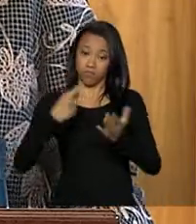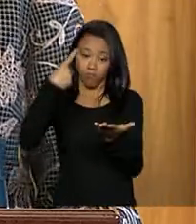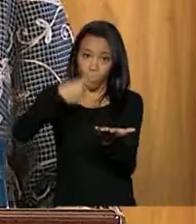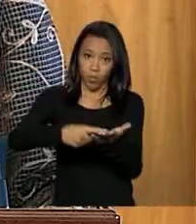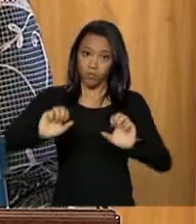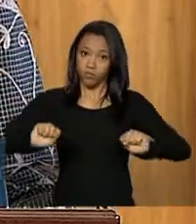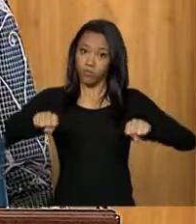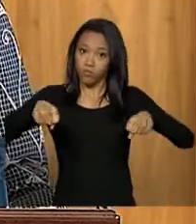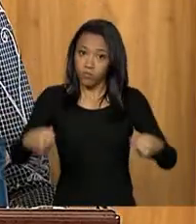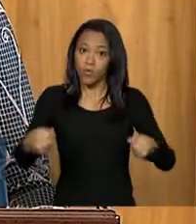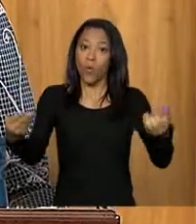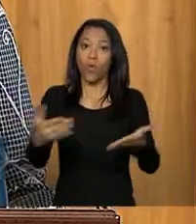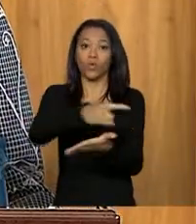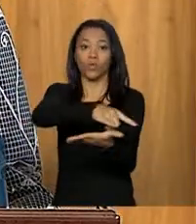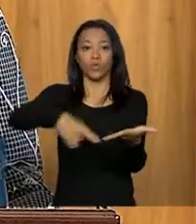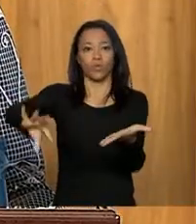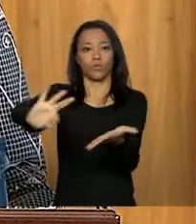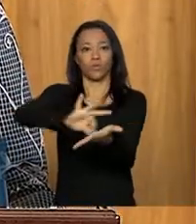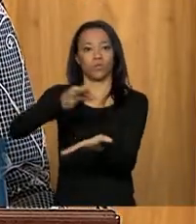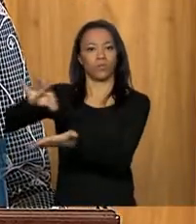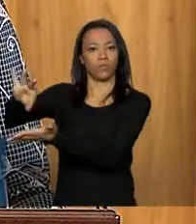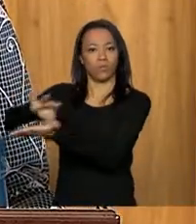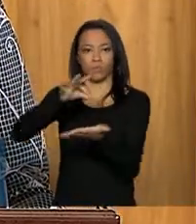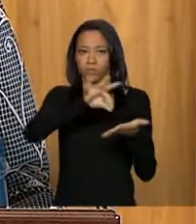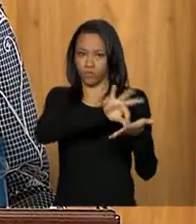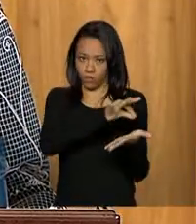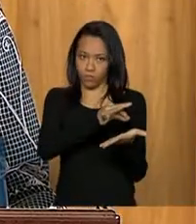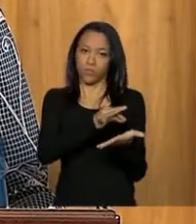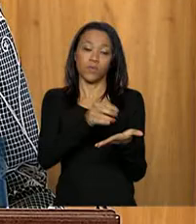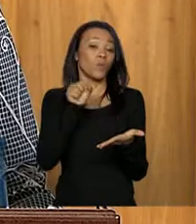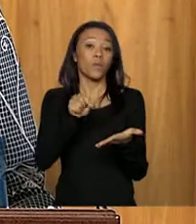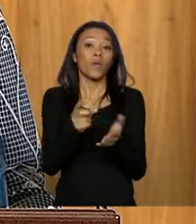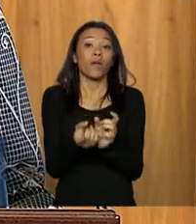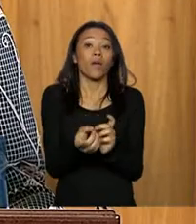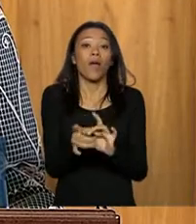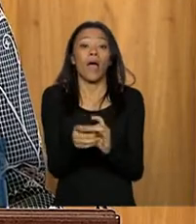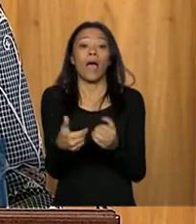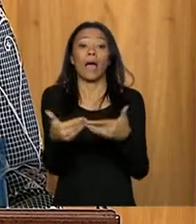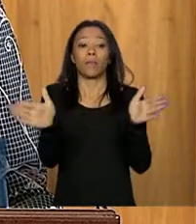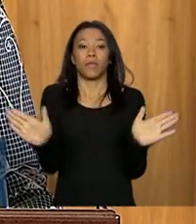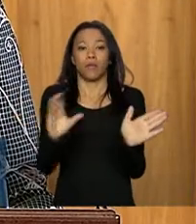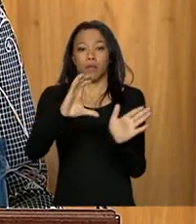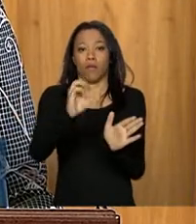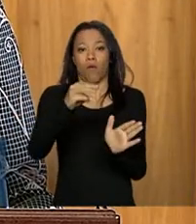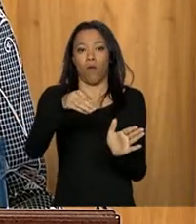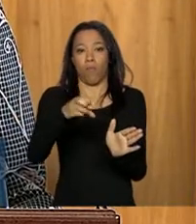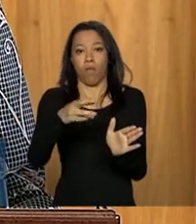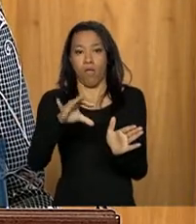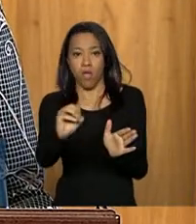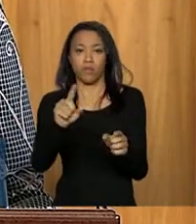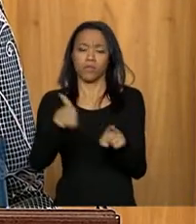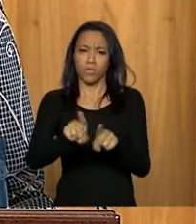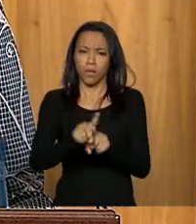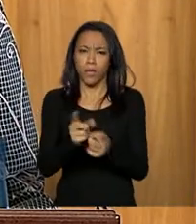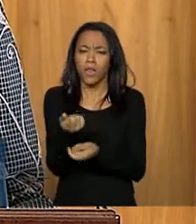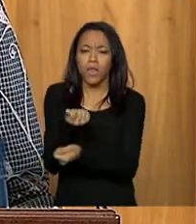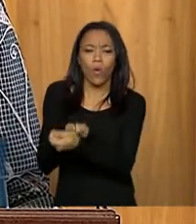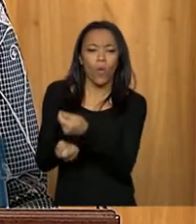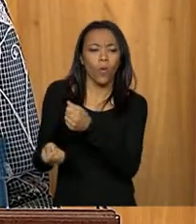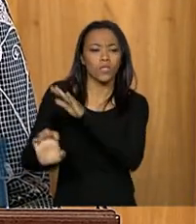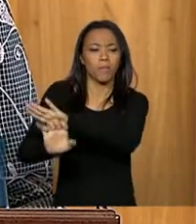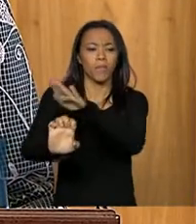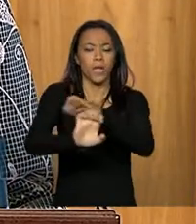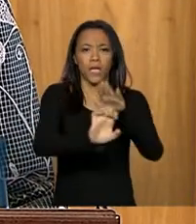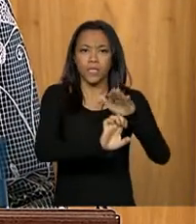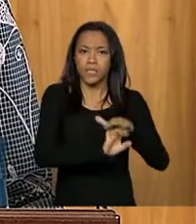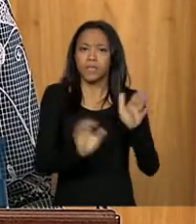que nós assinamos hoje, na área de facilitação de comércio e de promoção de negócios entre